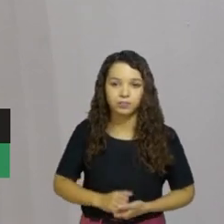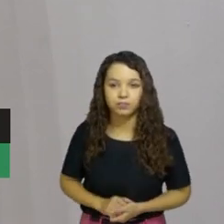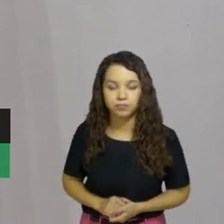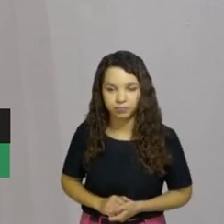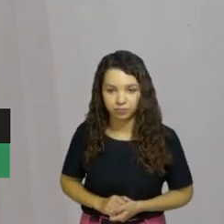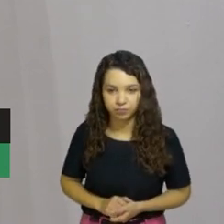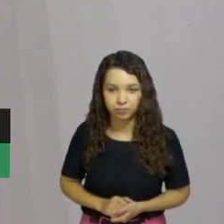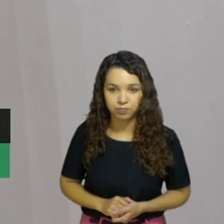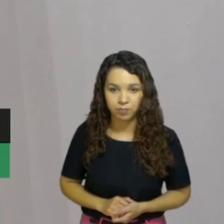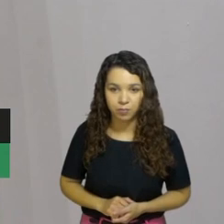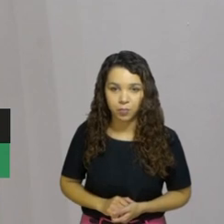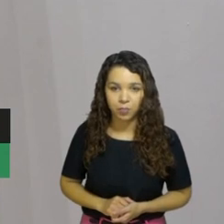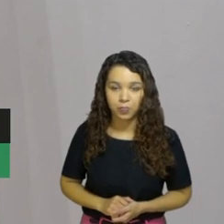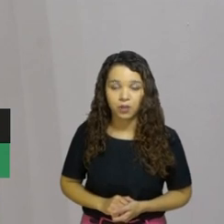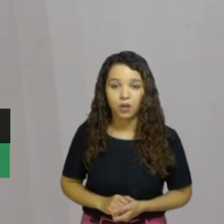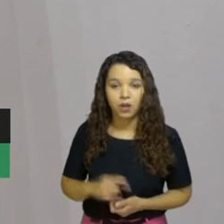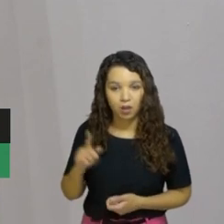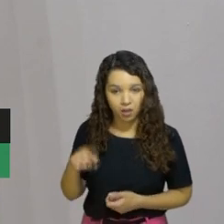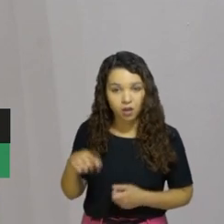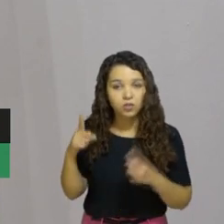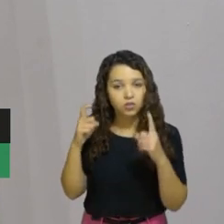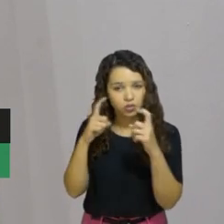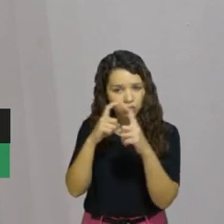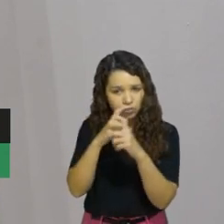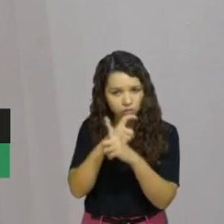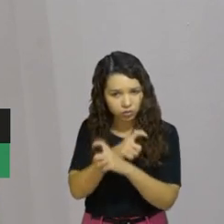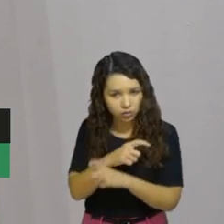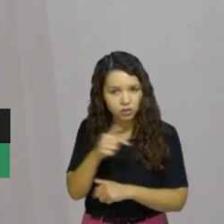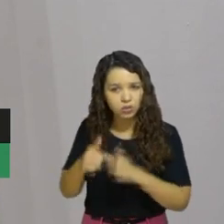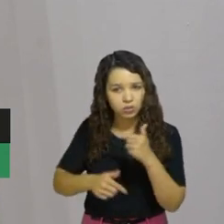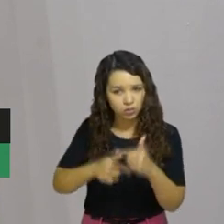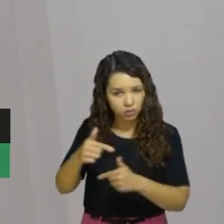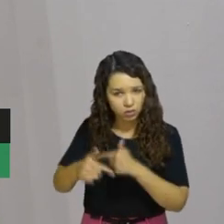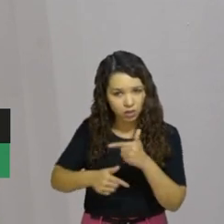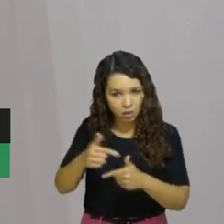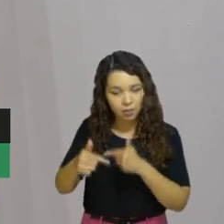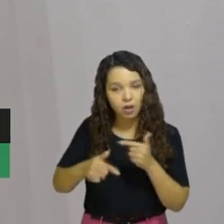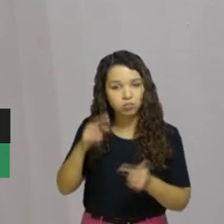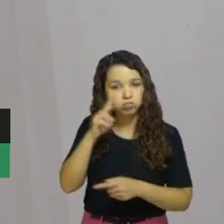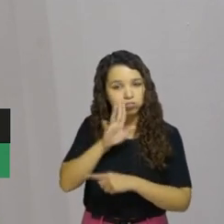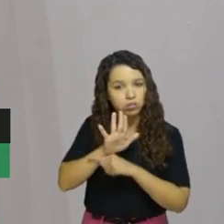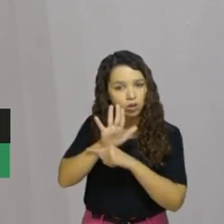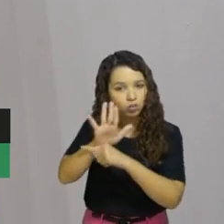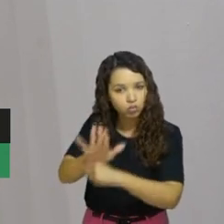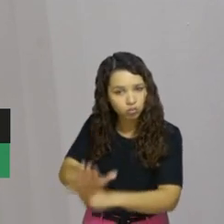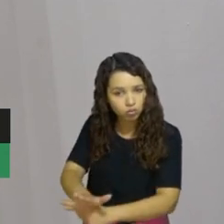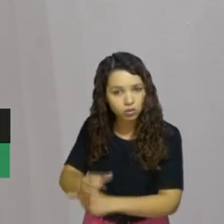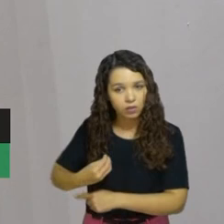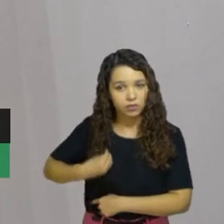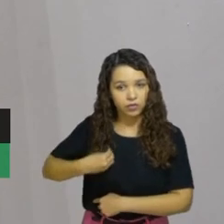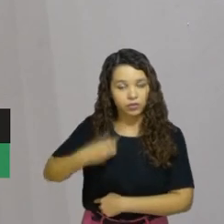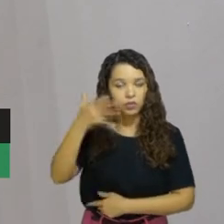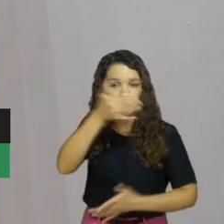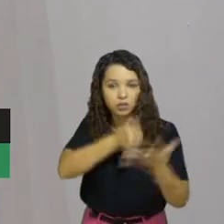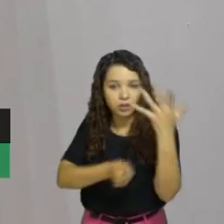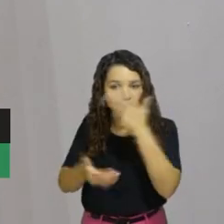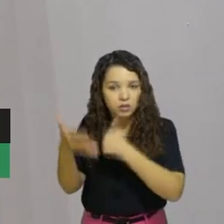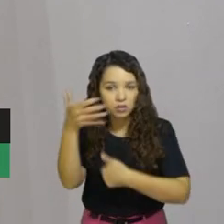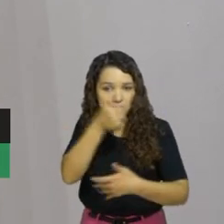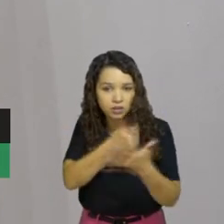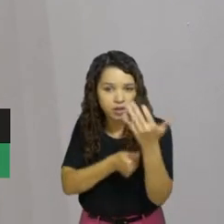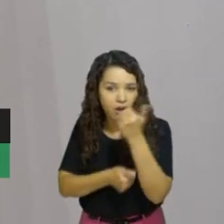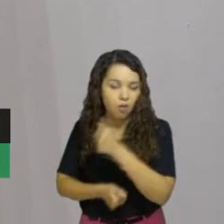O dificílimo trabalho emergencial de salvar vidas. O